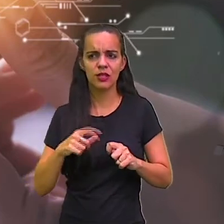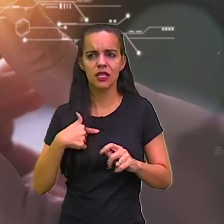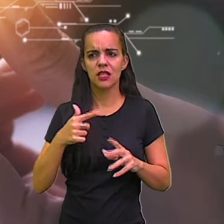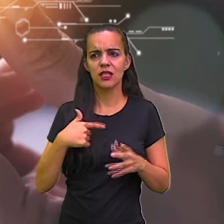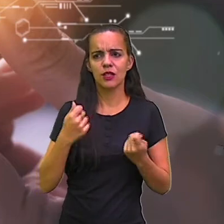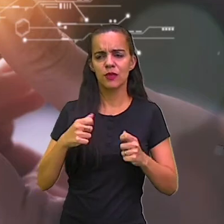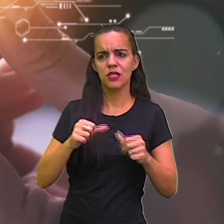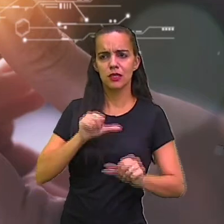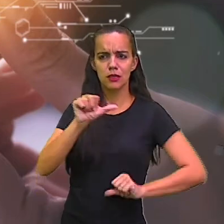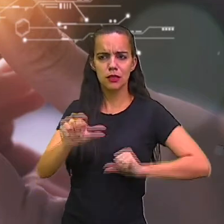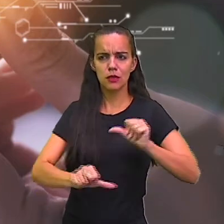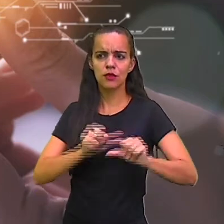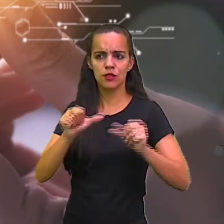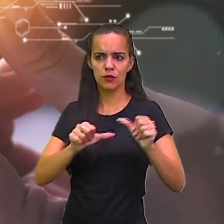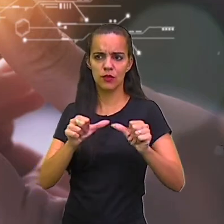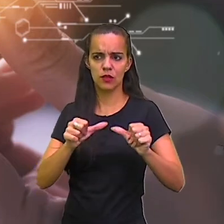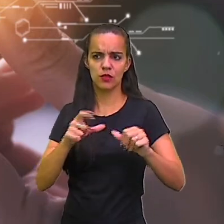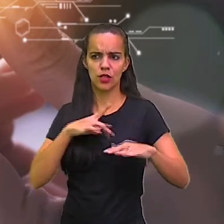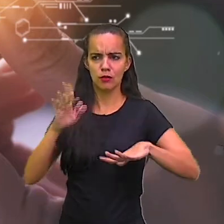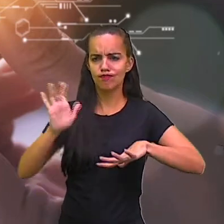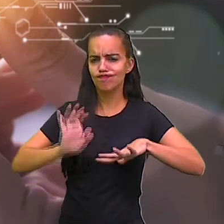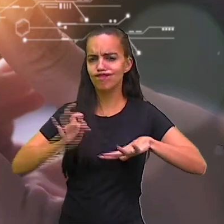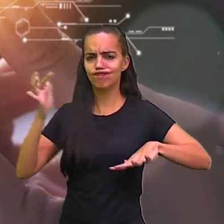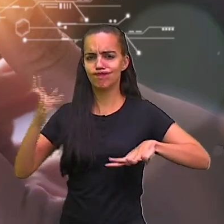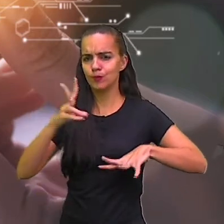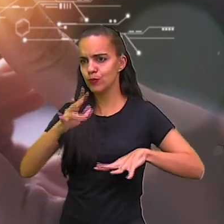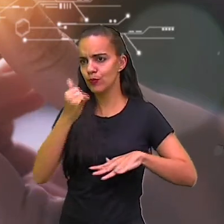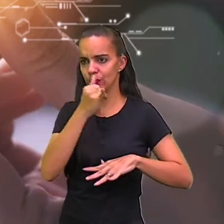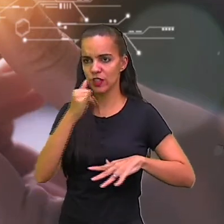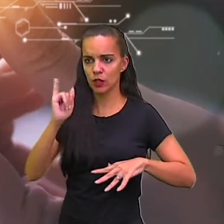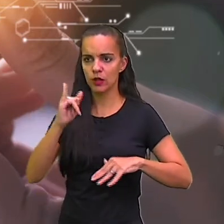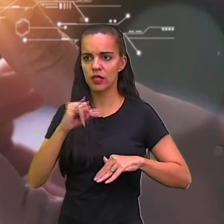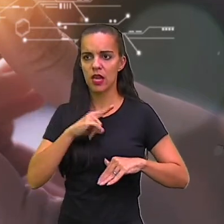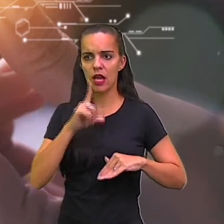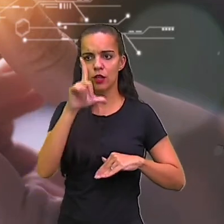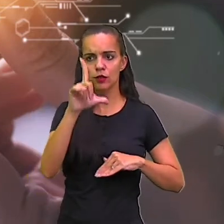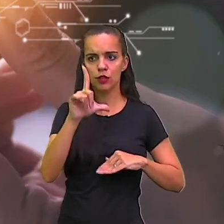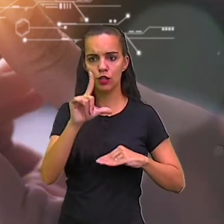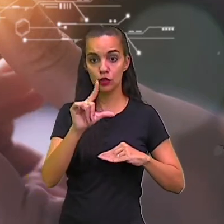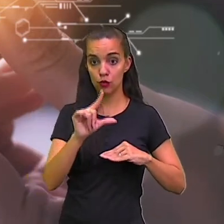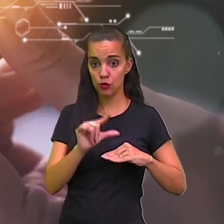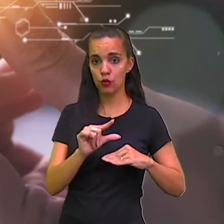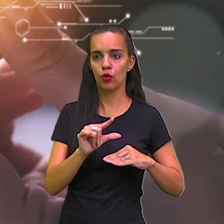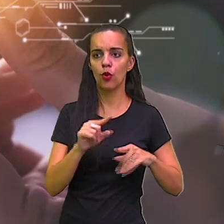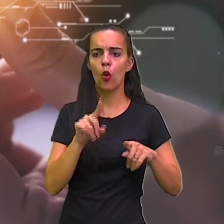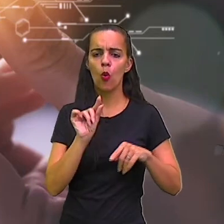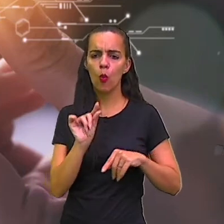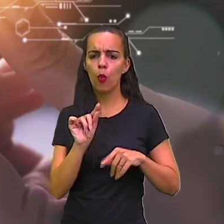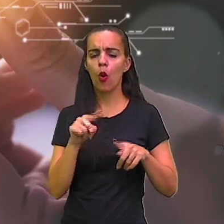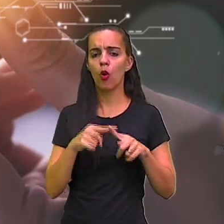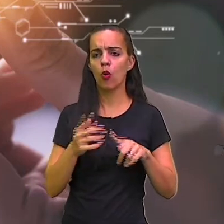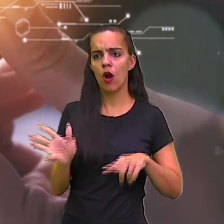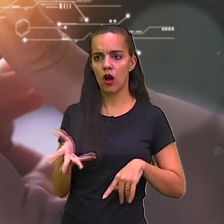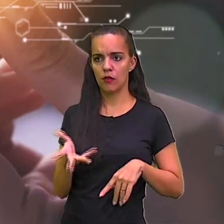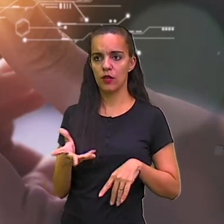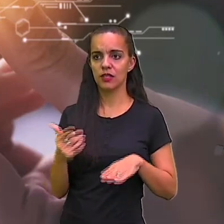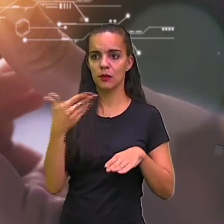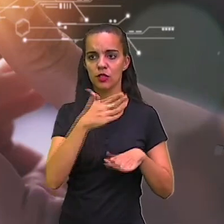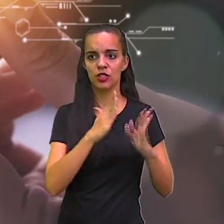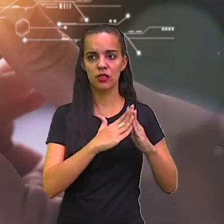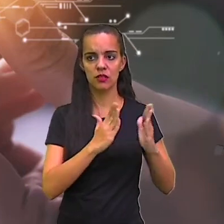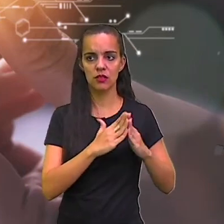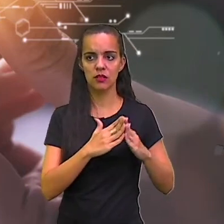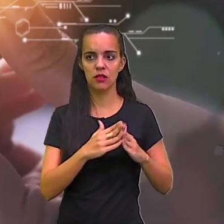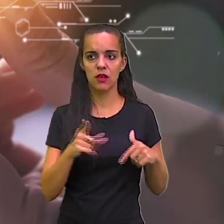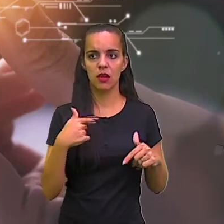transformadores de tensão nas subestações que diminui essa voltagem só então